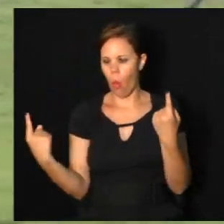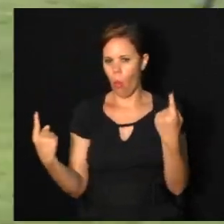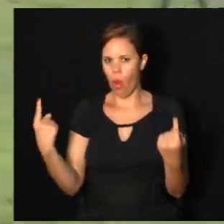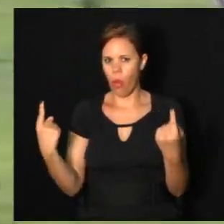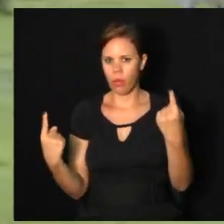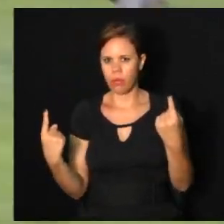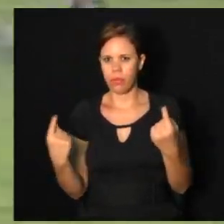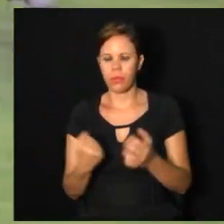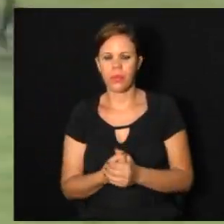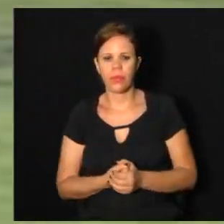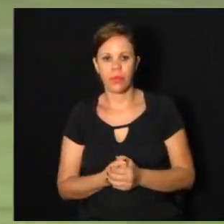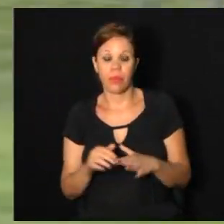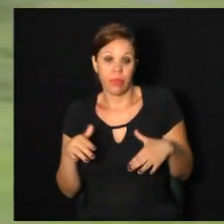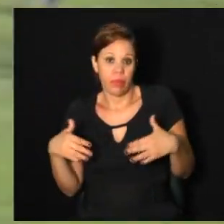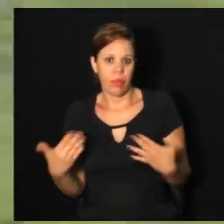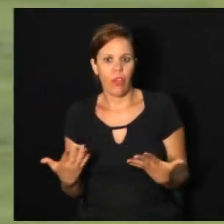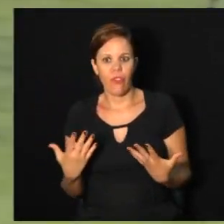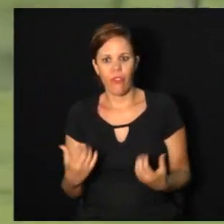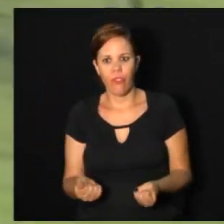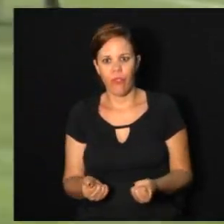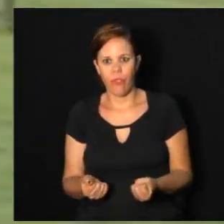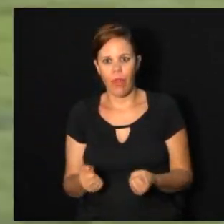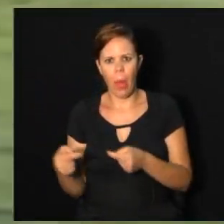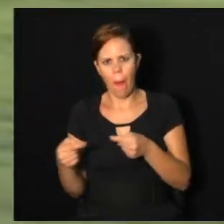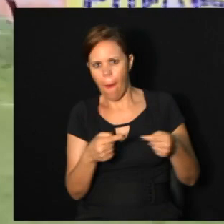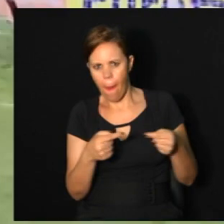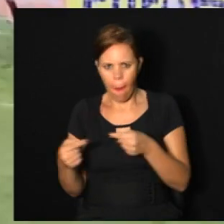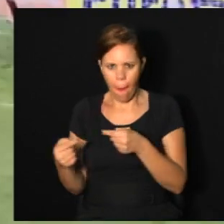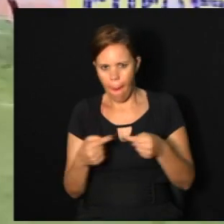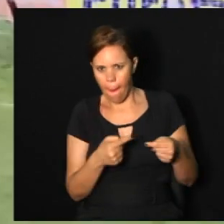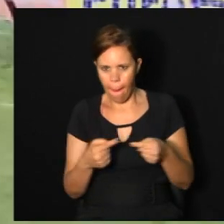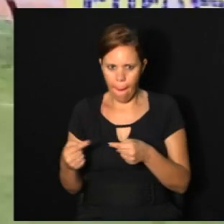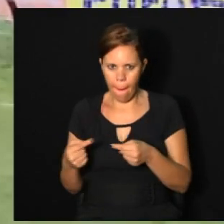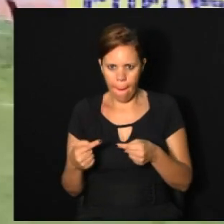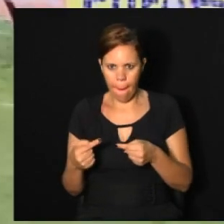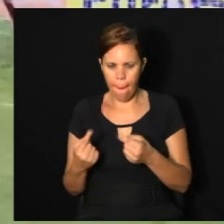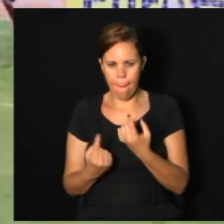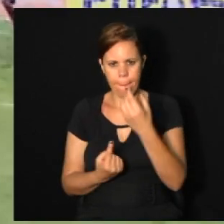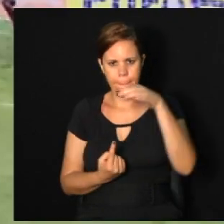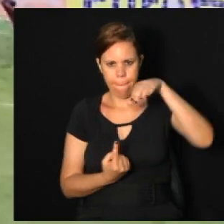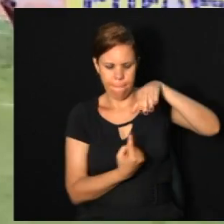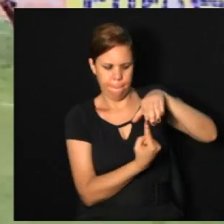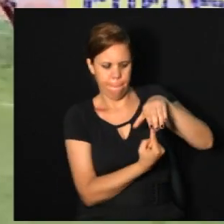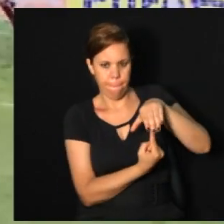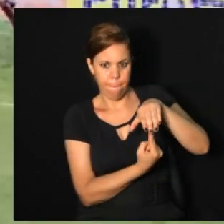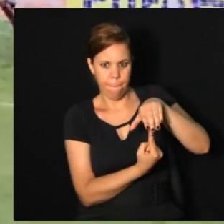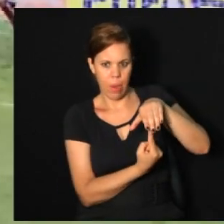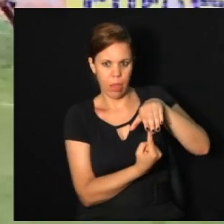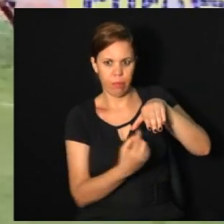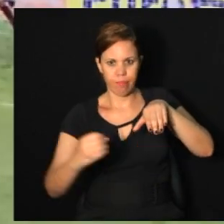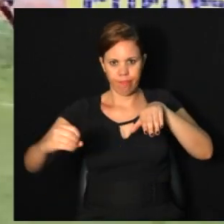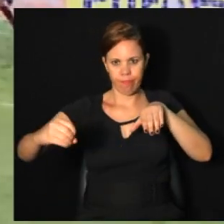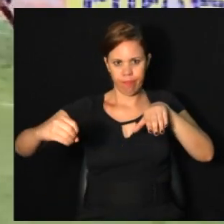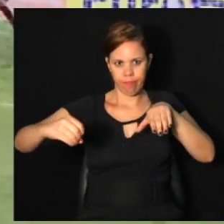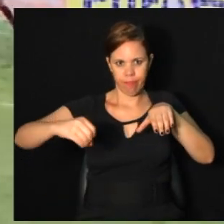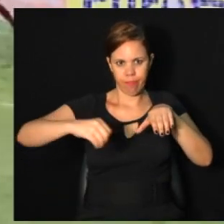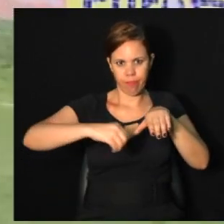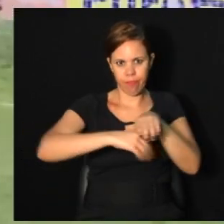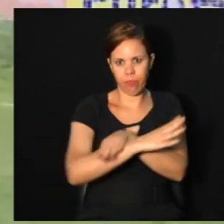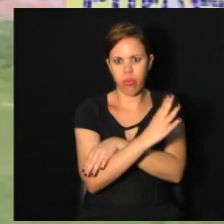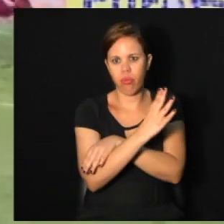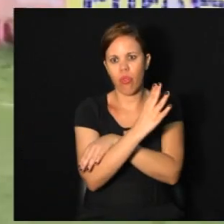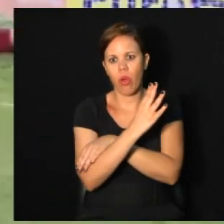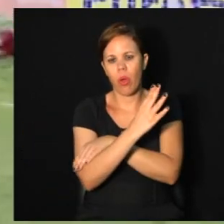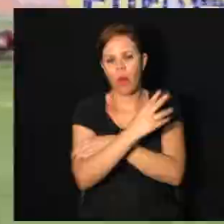1-1. Então vamos para a disputa de pênaltis. E aí, brilhou a estrela do goleiro